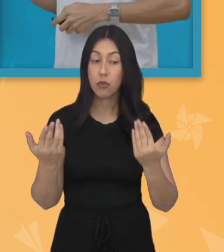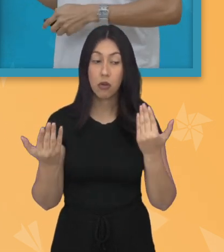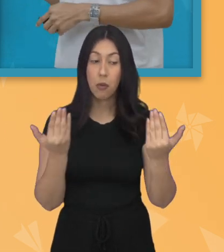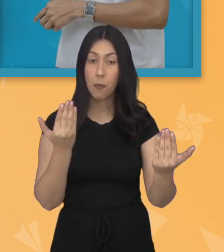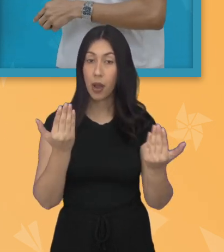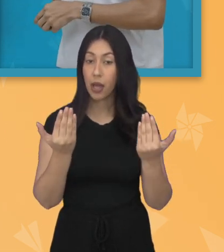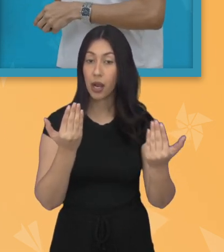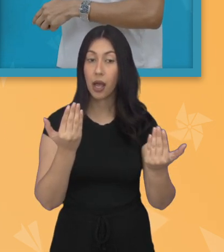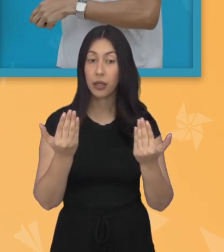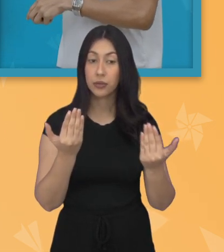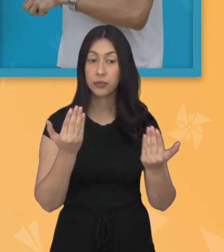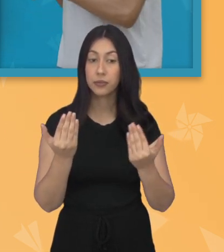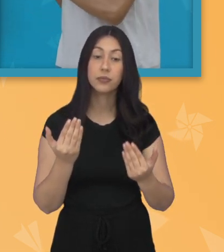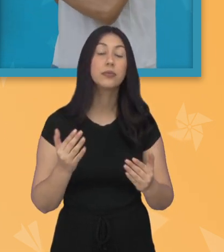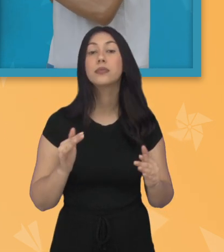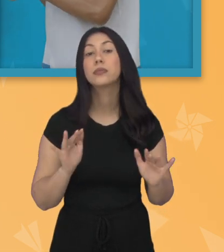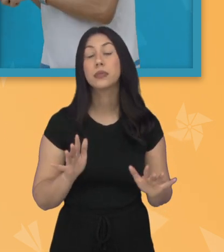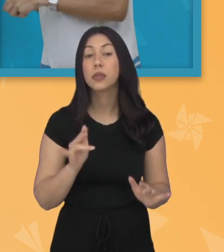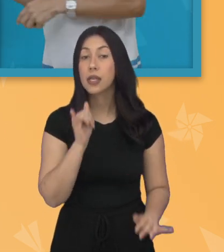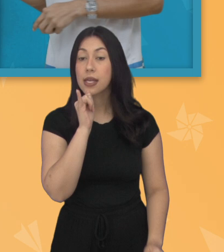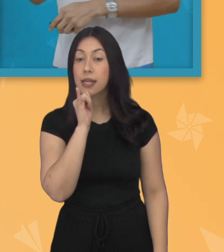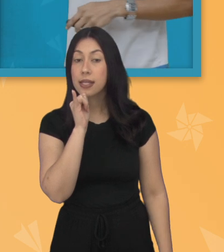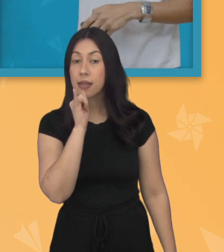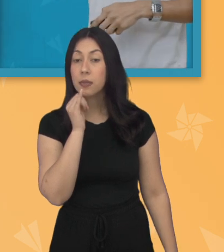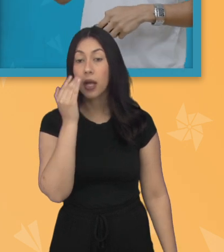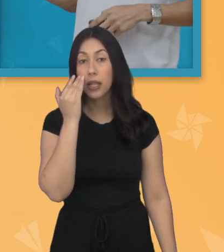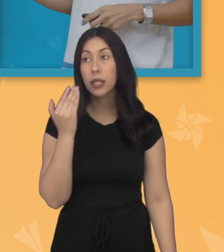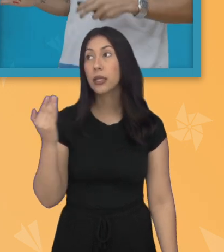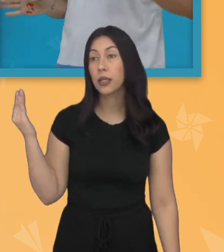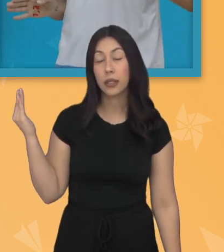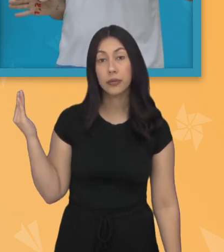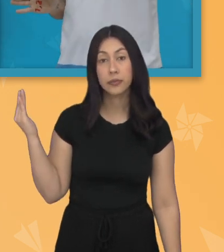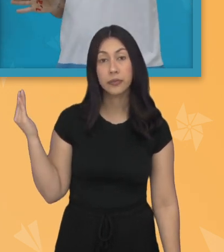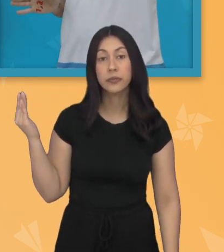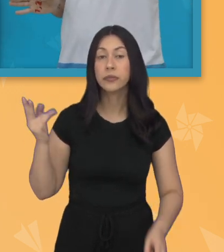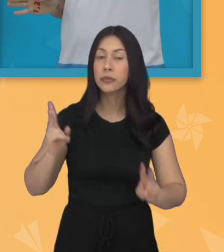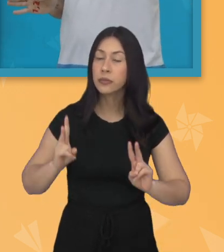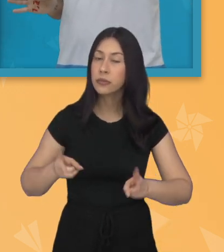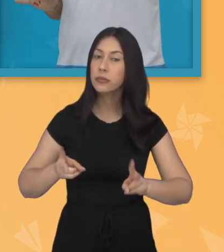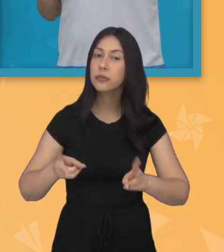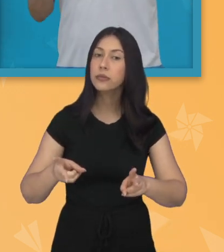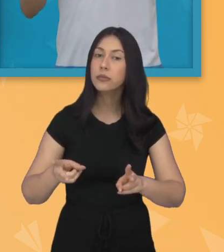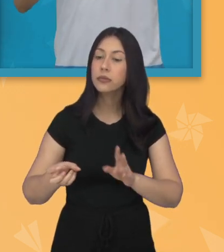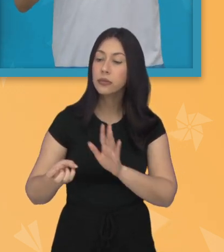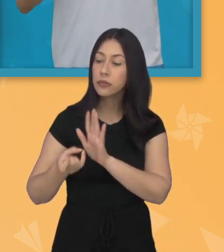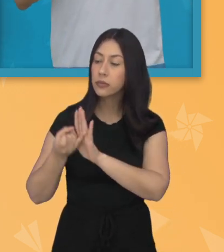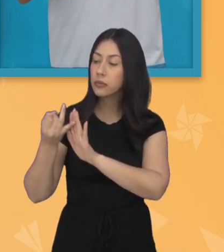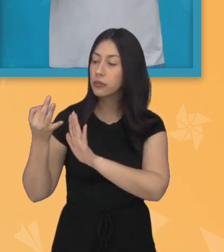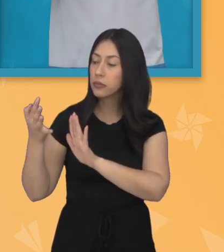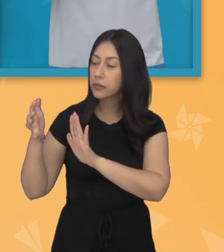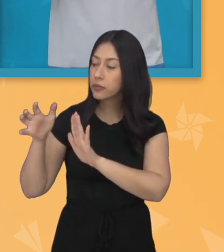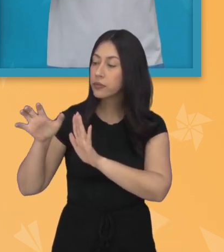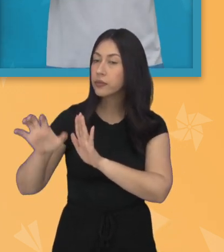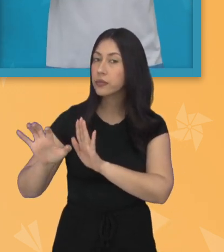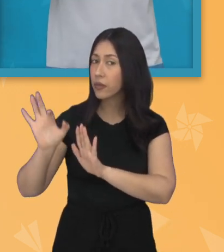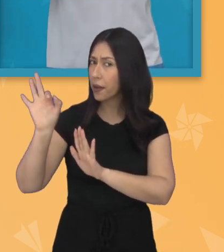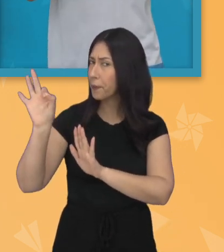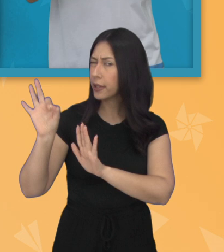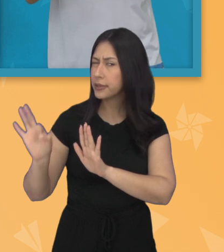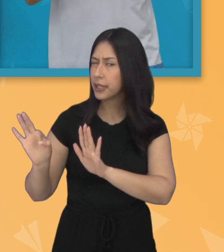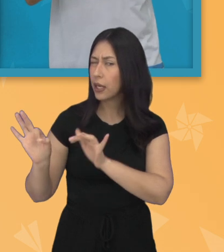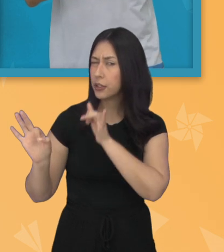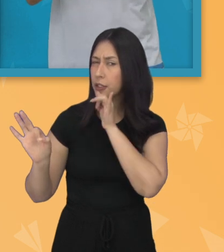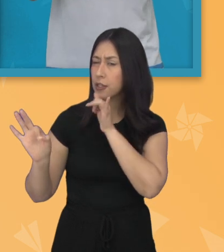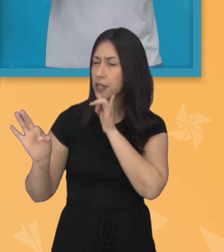as quantidades aqui que a gente viu anteriormente da água, a gente sempre vai observar que uma determinada quantidade em porcentagem,